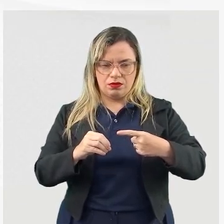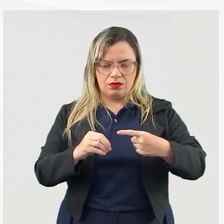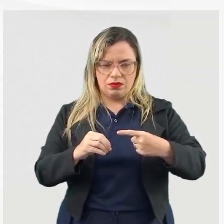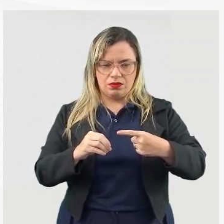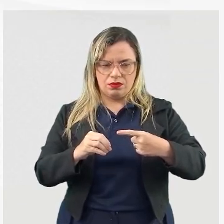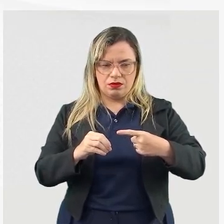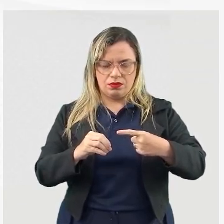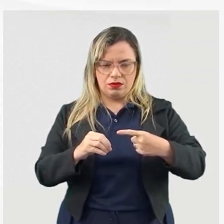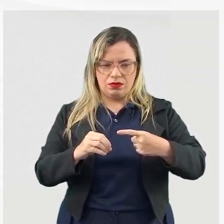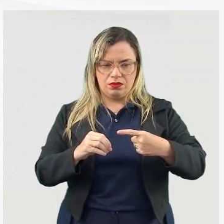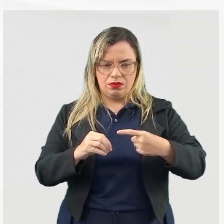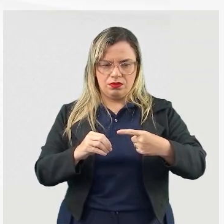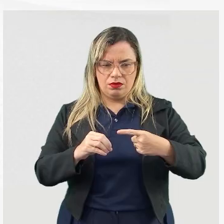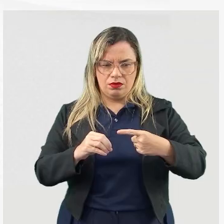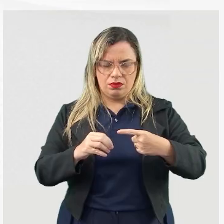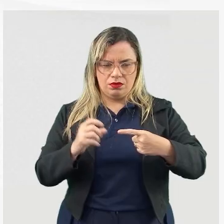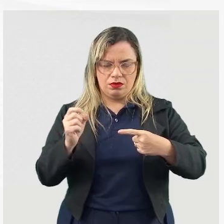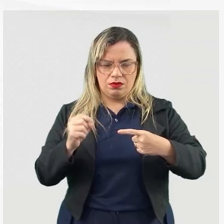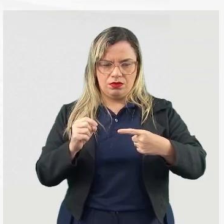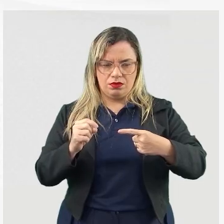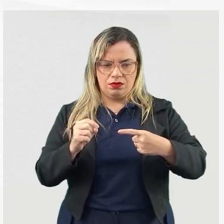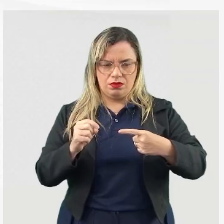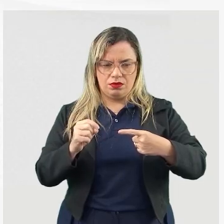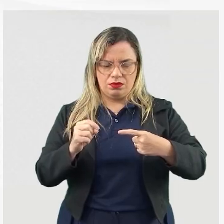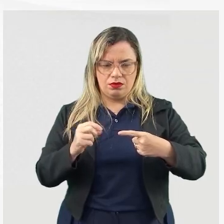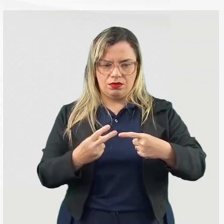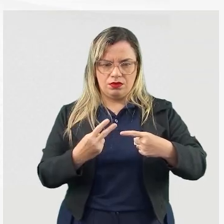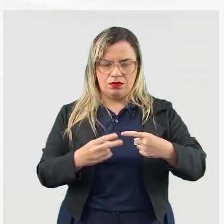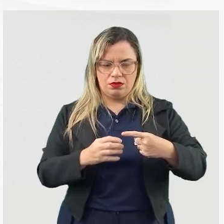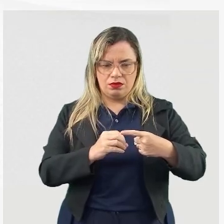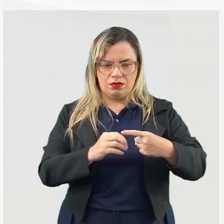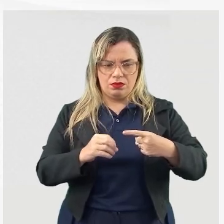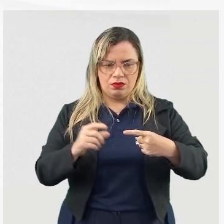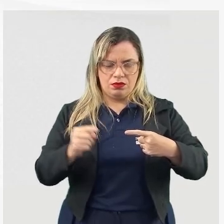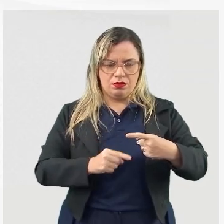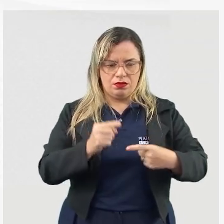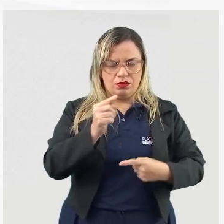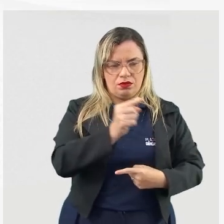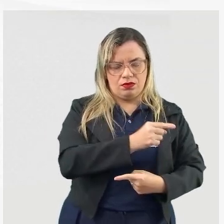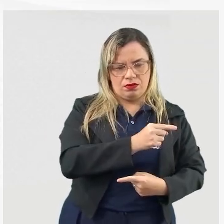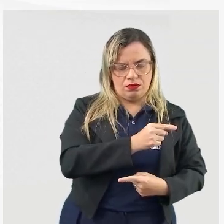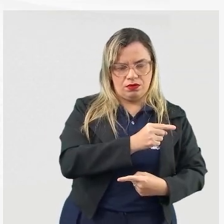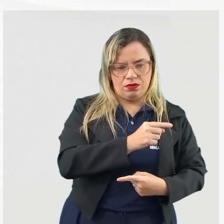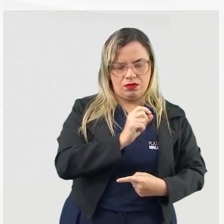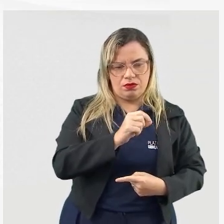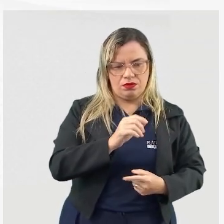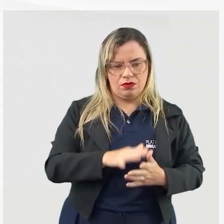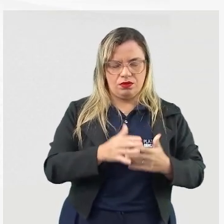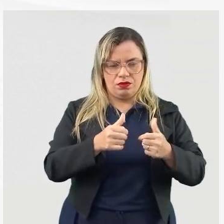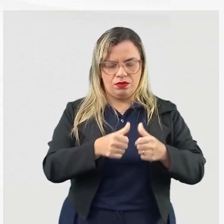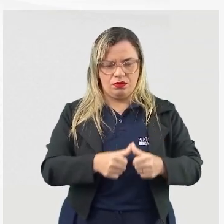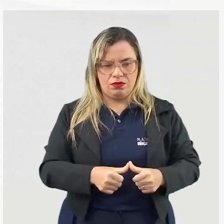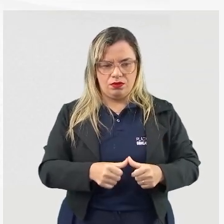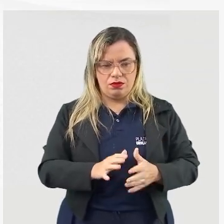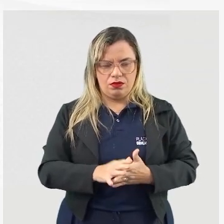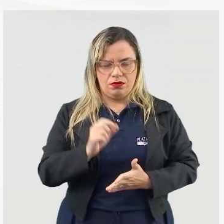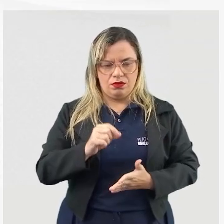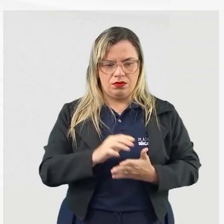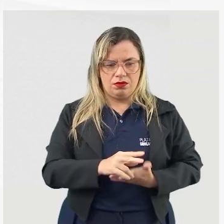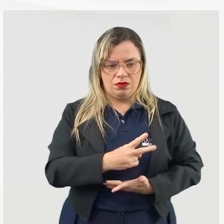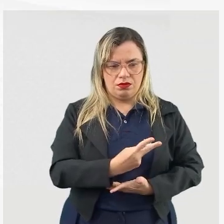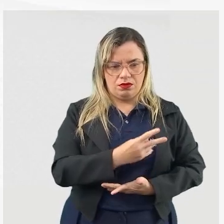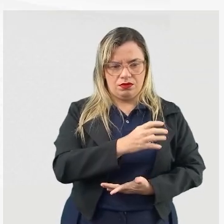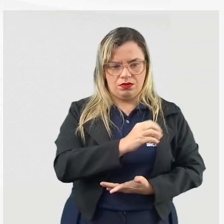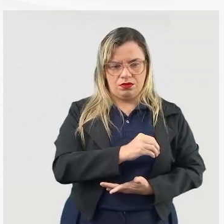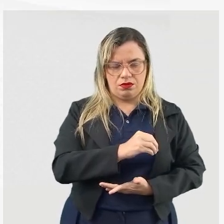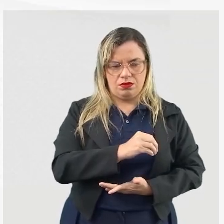Né? Cortaremos aqui 2 zeros com 2 zeros, né? Ficaremos então com 20